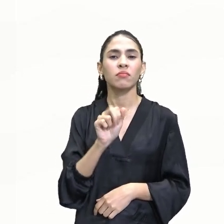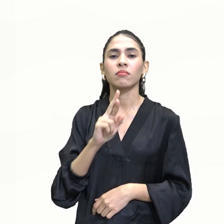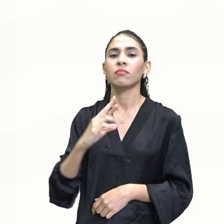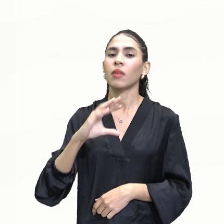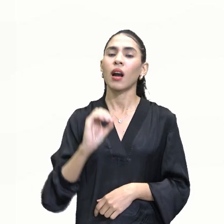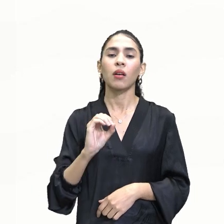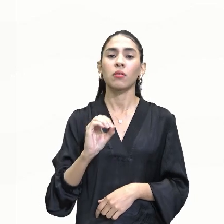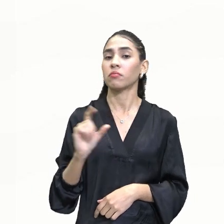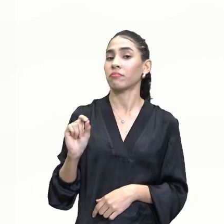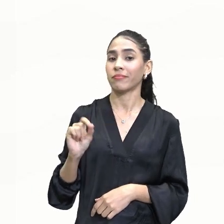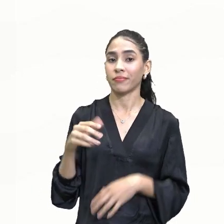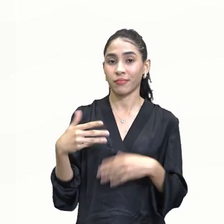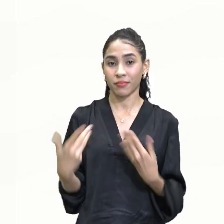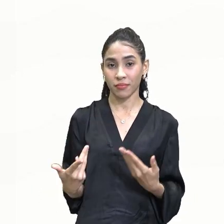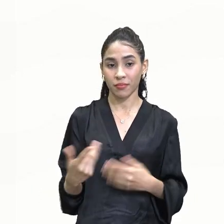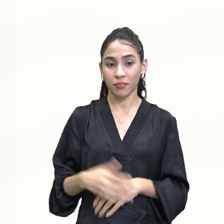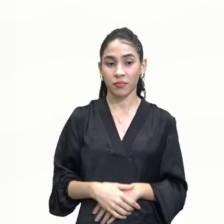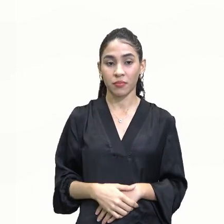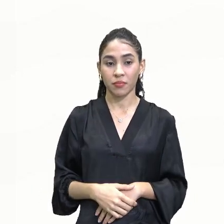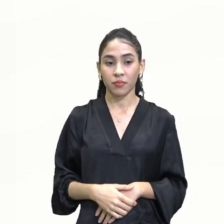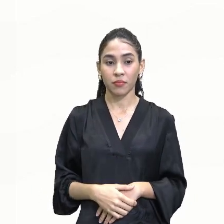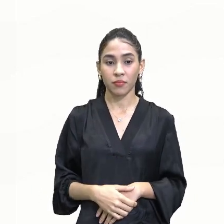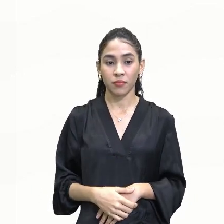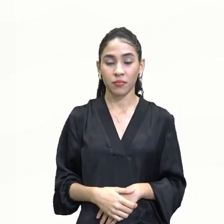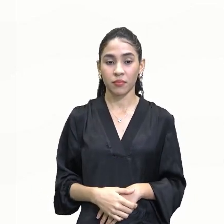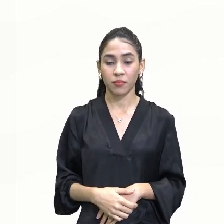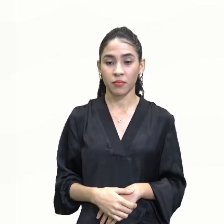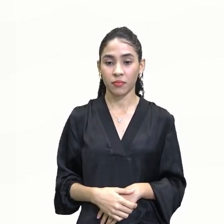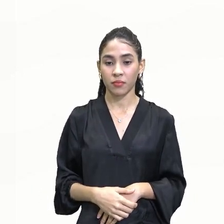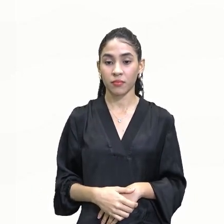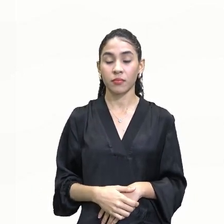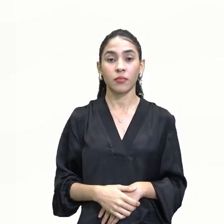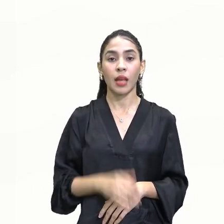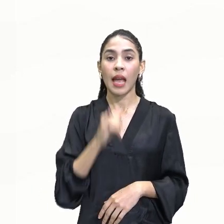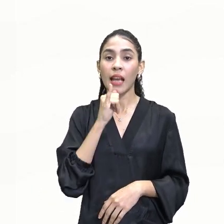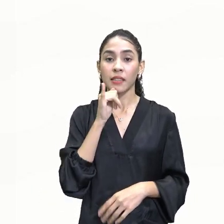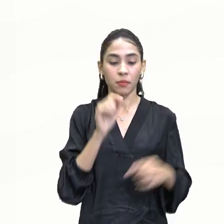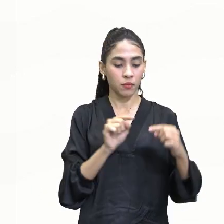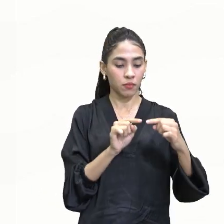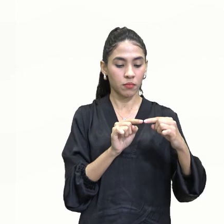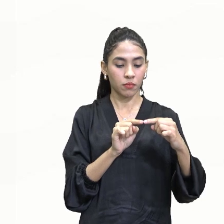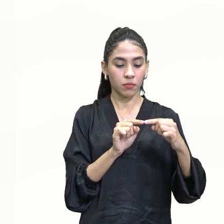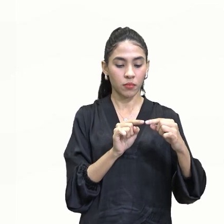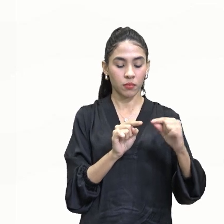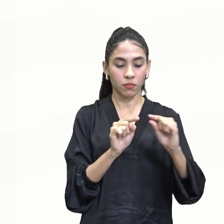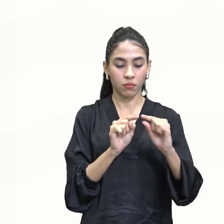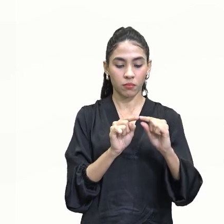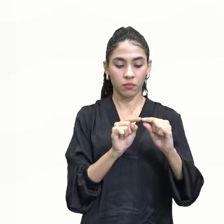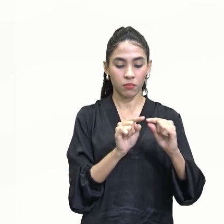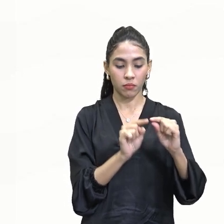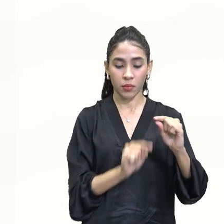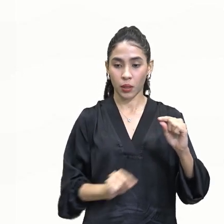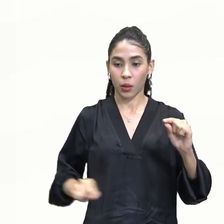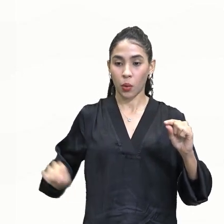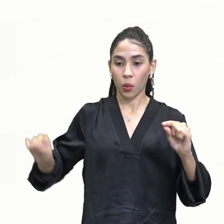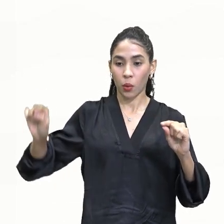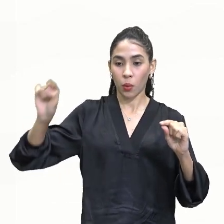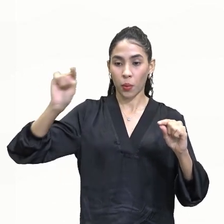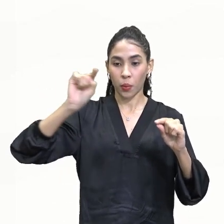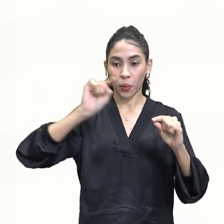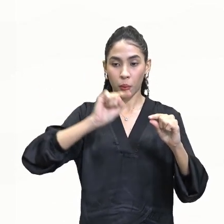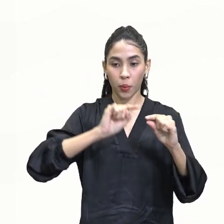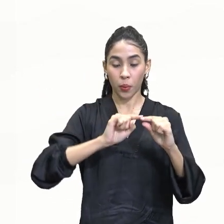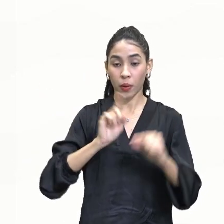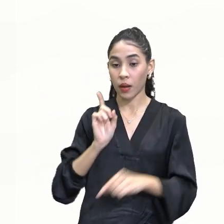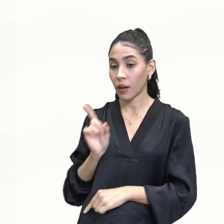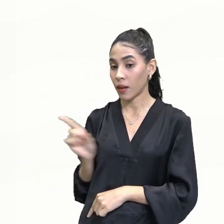tudo bem? Então, nós vamos ter aqui uma circunferência, e nessa circunferência,